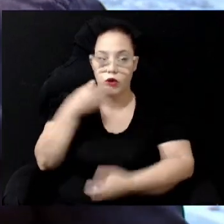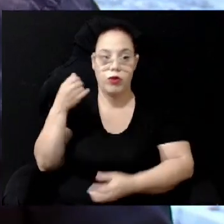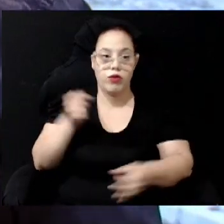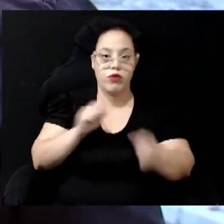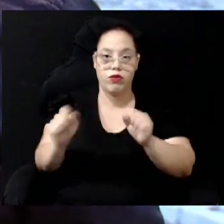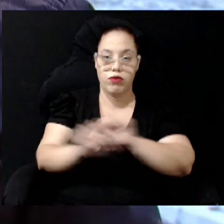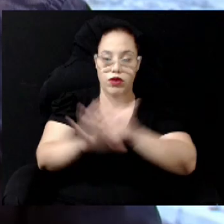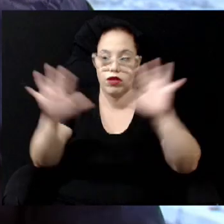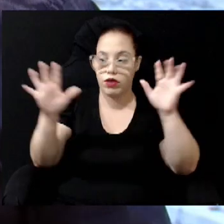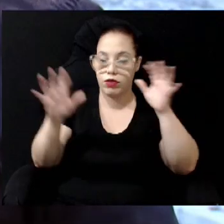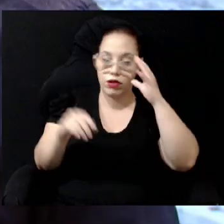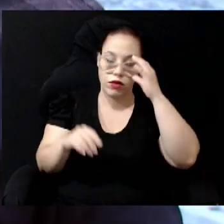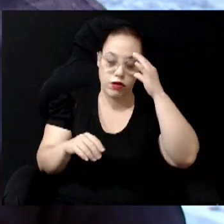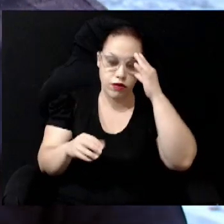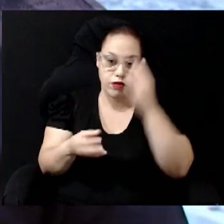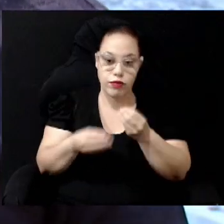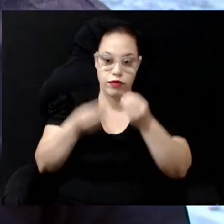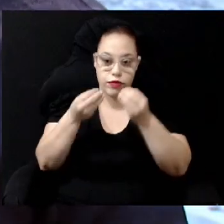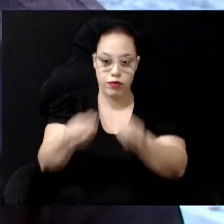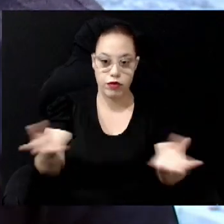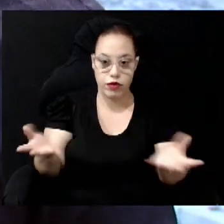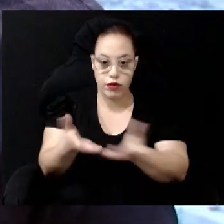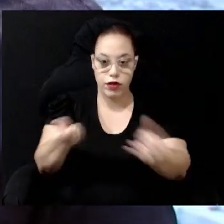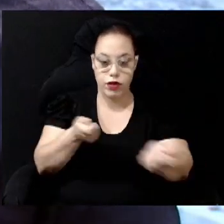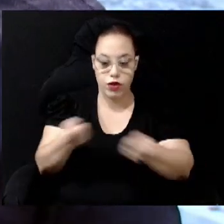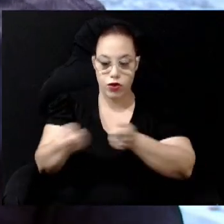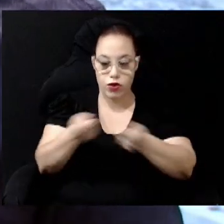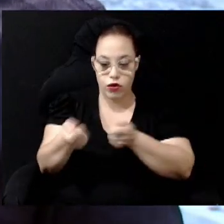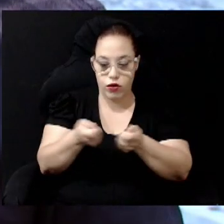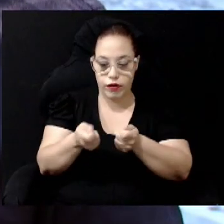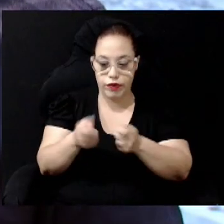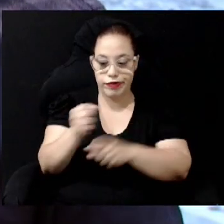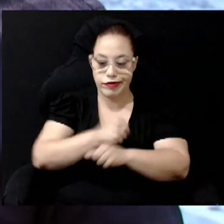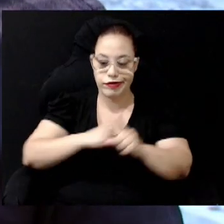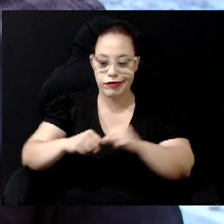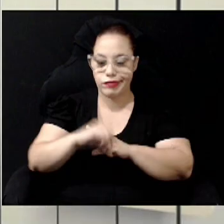Que é uma forma de fomento ao controle social e tão importante para o país.